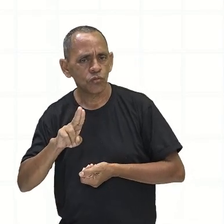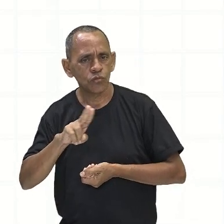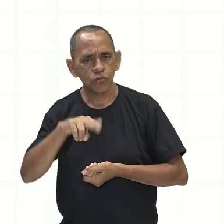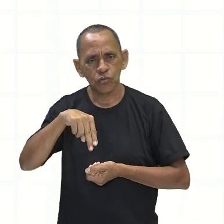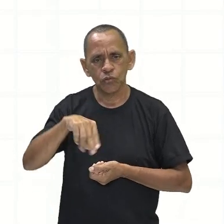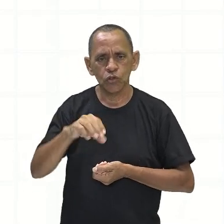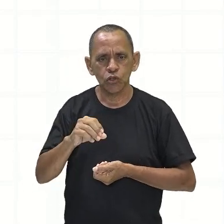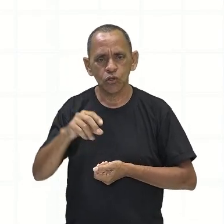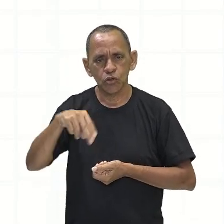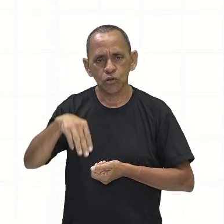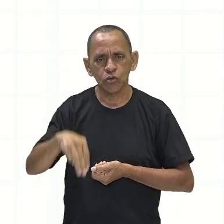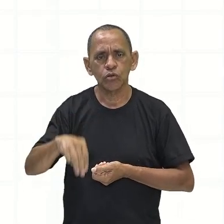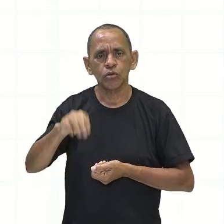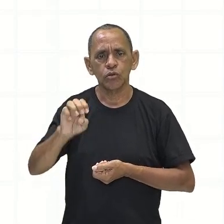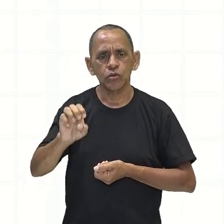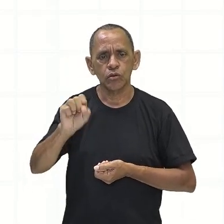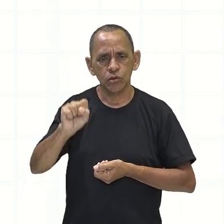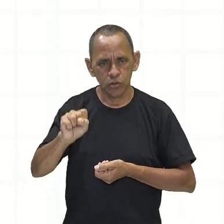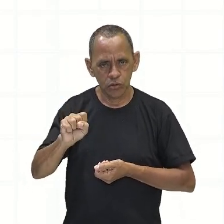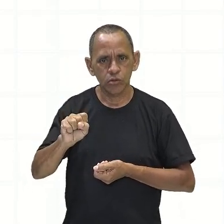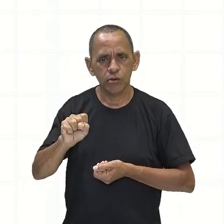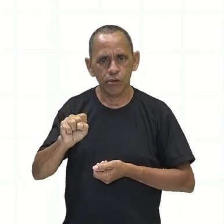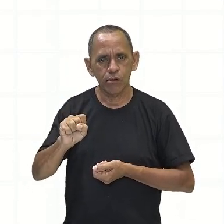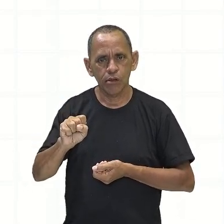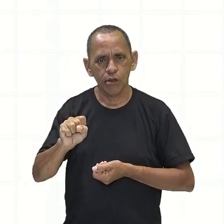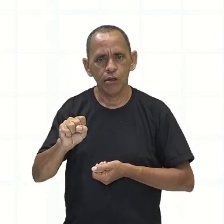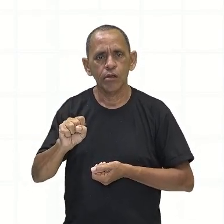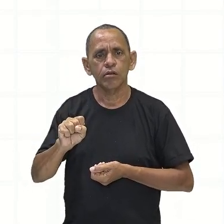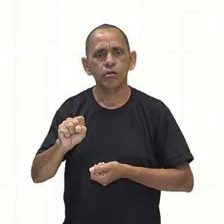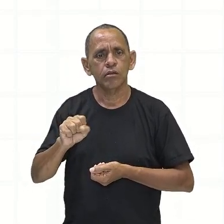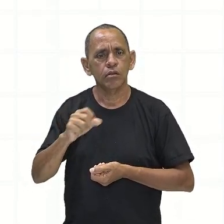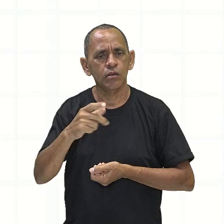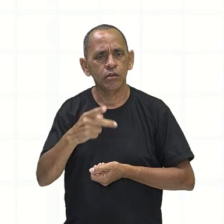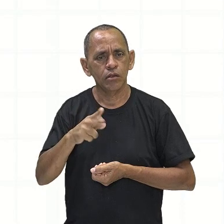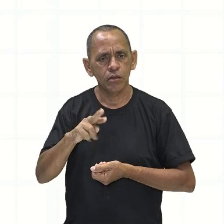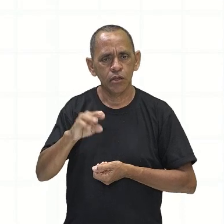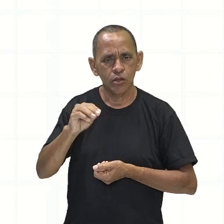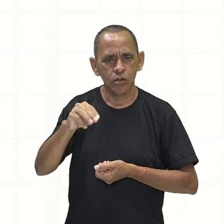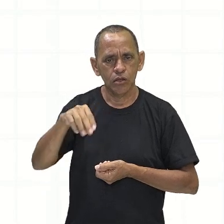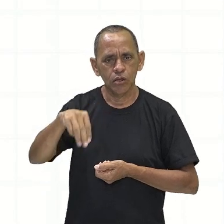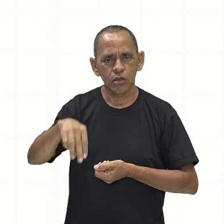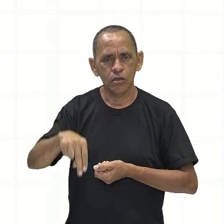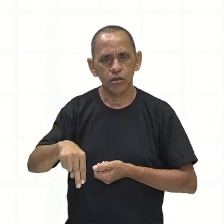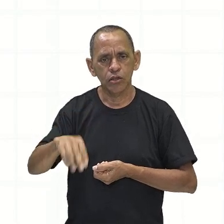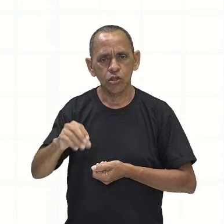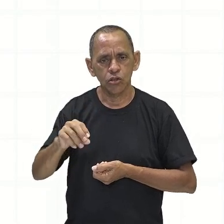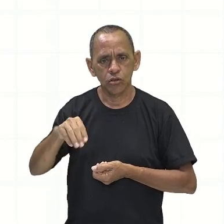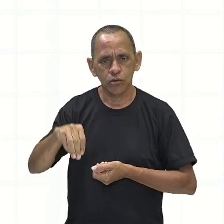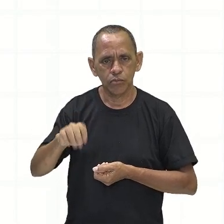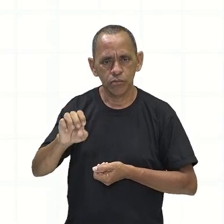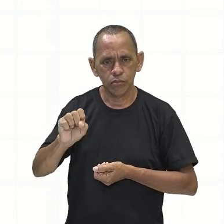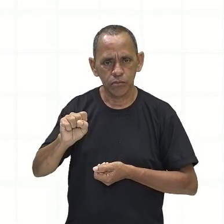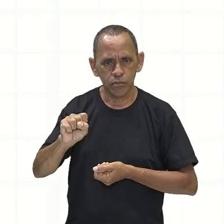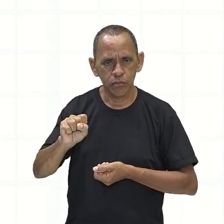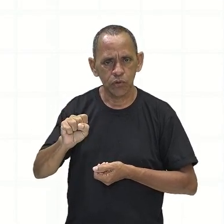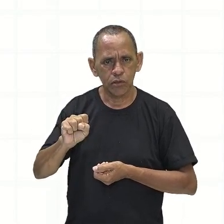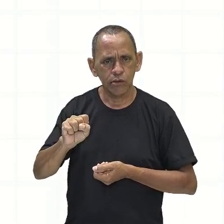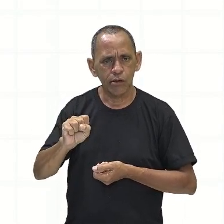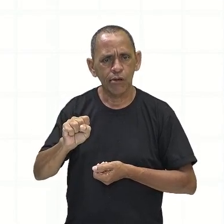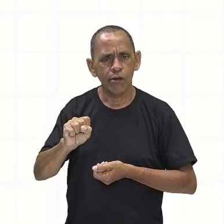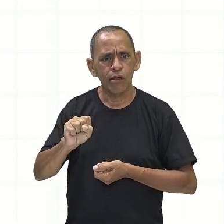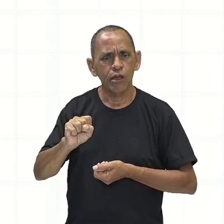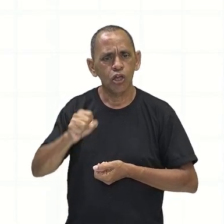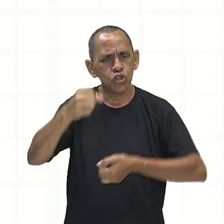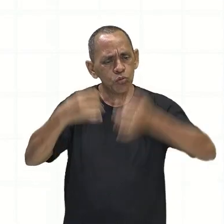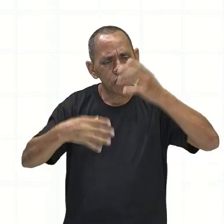pronomes. Muito bem, aí você já vai ali pensando, pô, nome, pronome, o que são isso? O que podemos dizer?